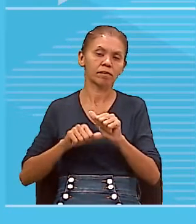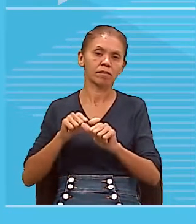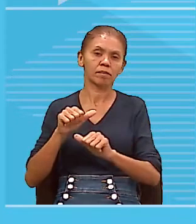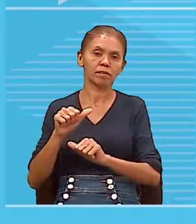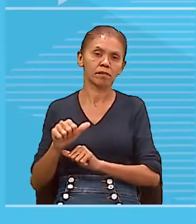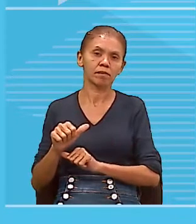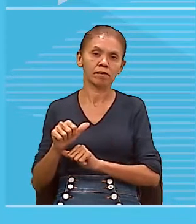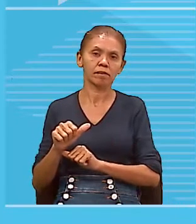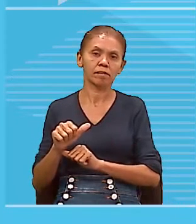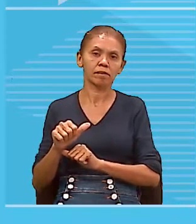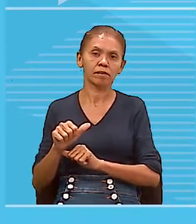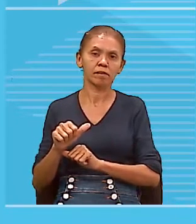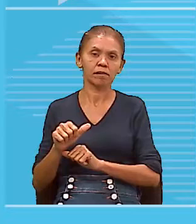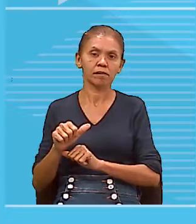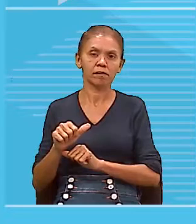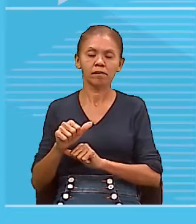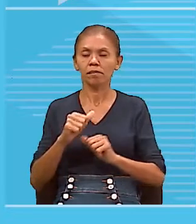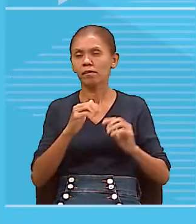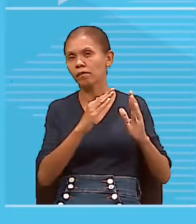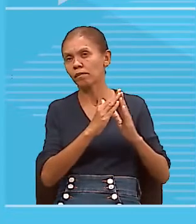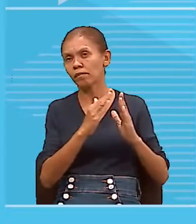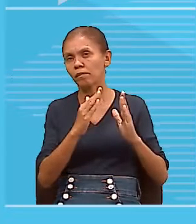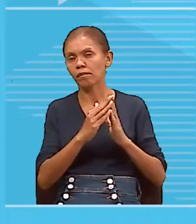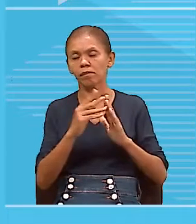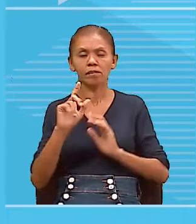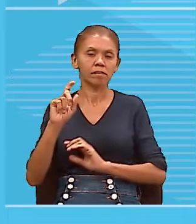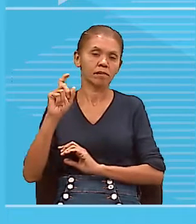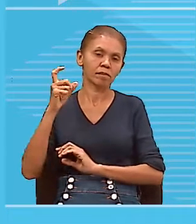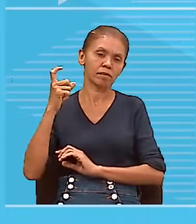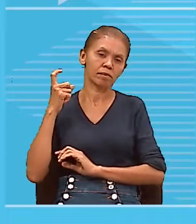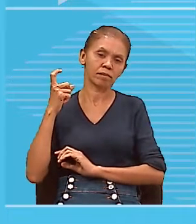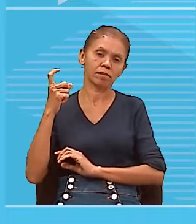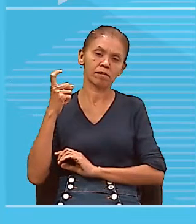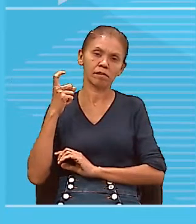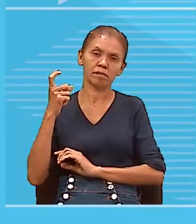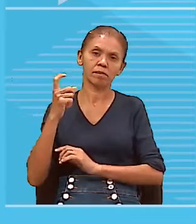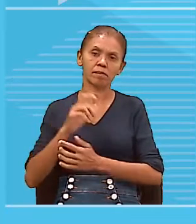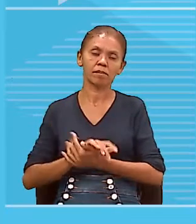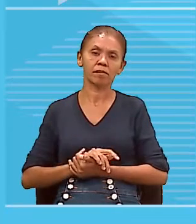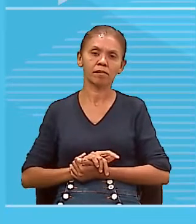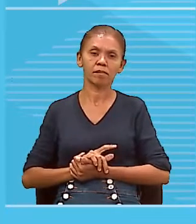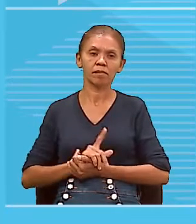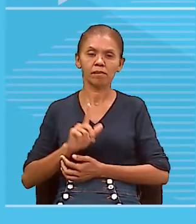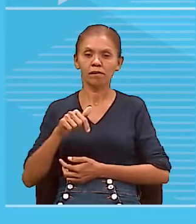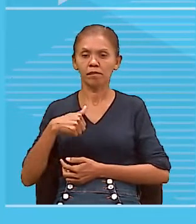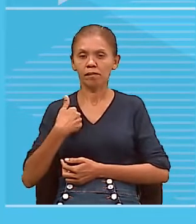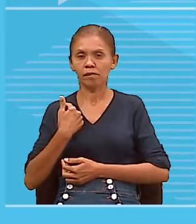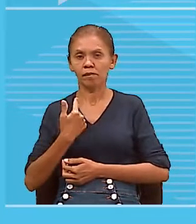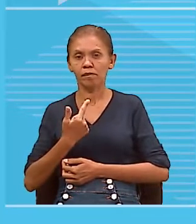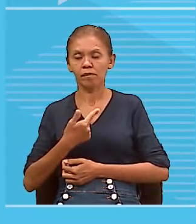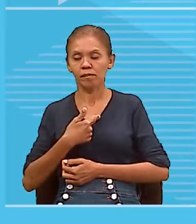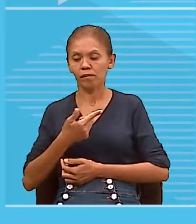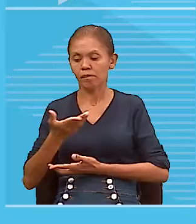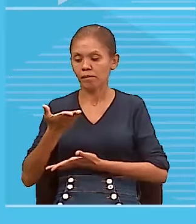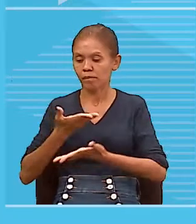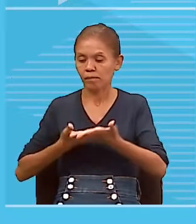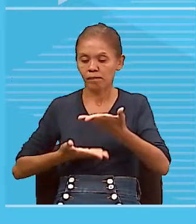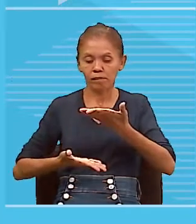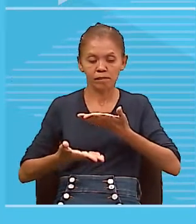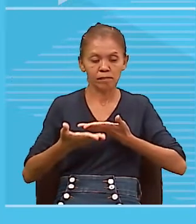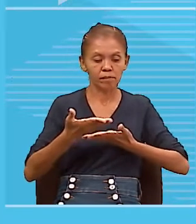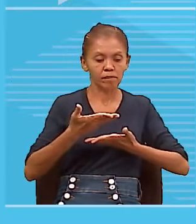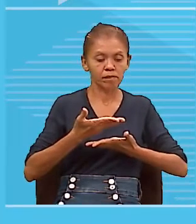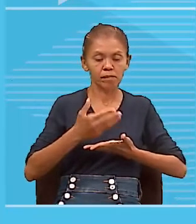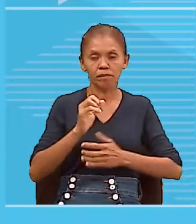nosso as nossas habitações antigamente né nesse passado mais remoto que a gente interagia de uma forma diferente com a natureza